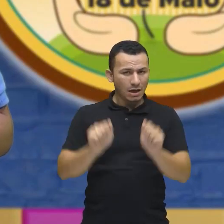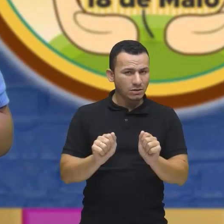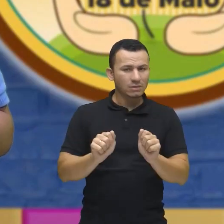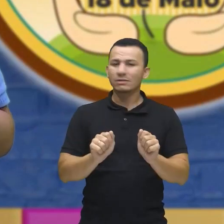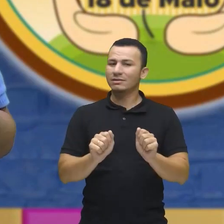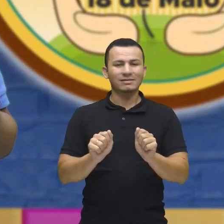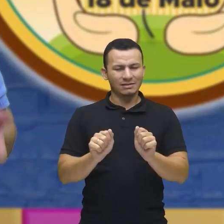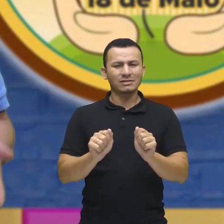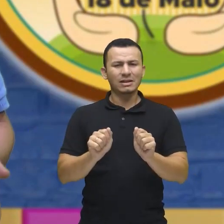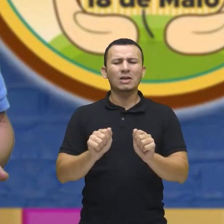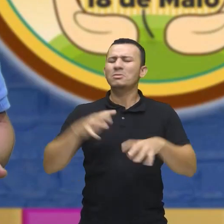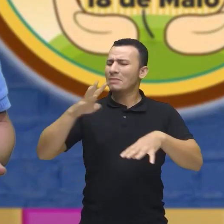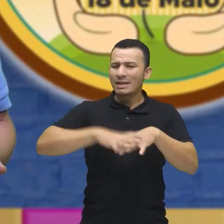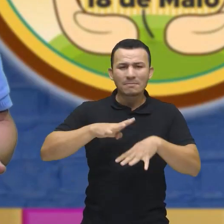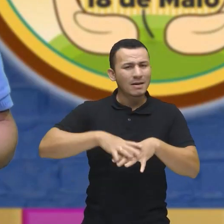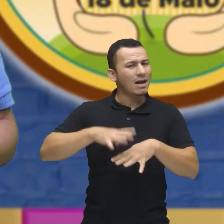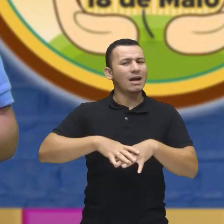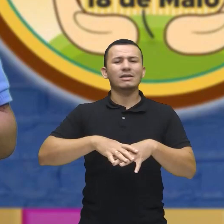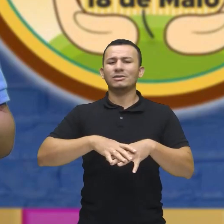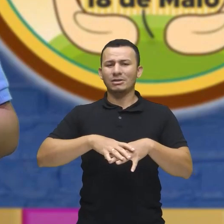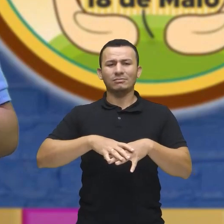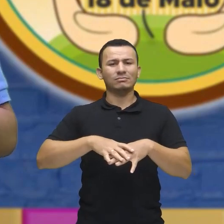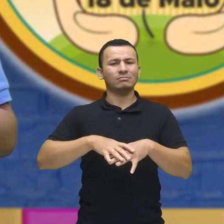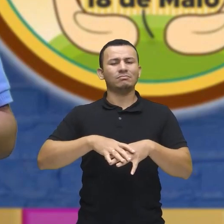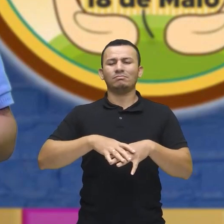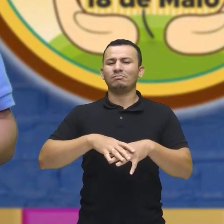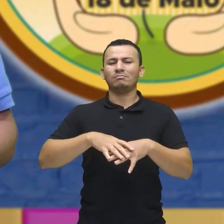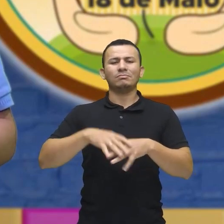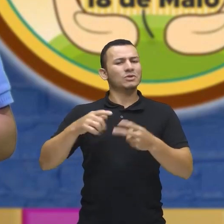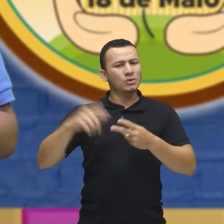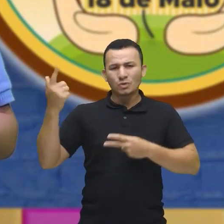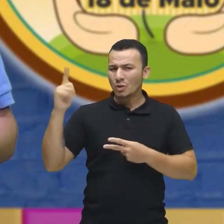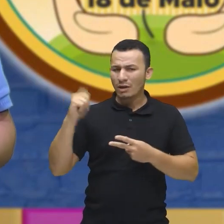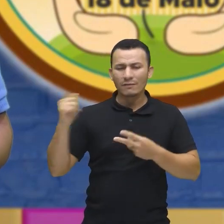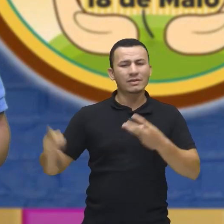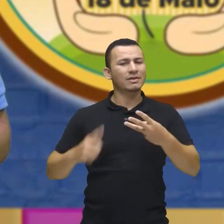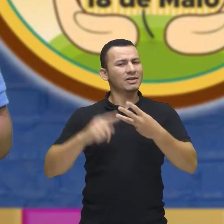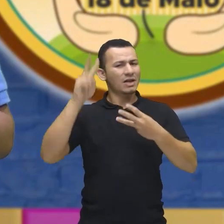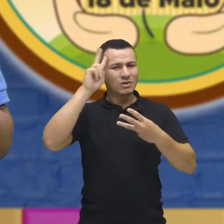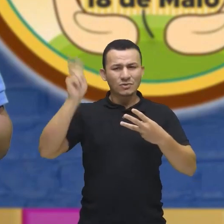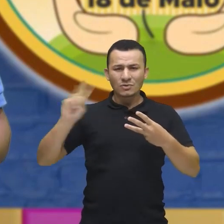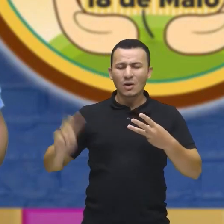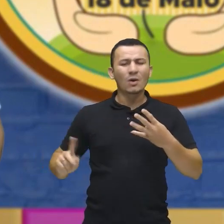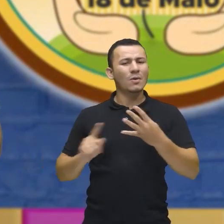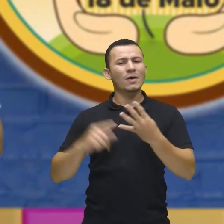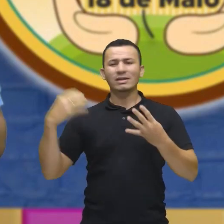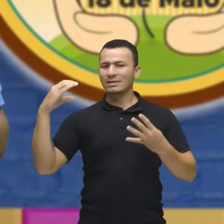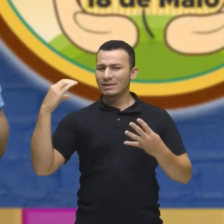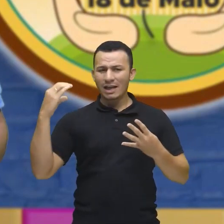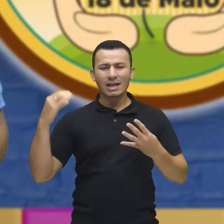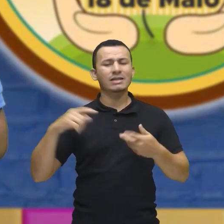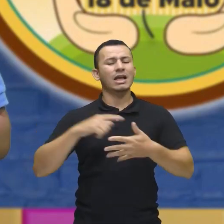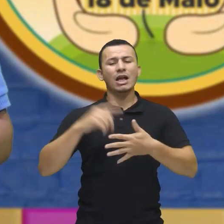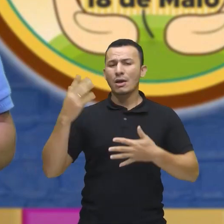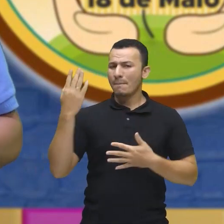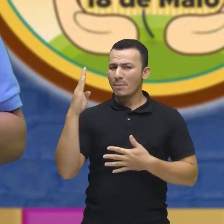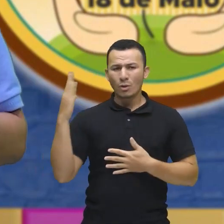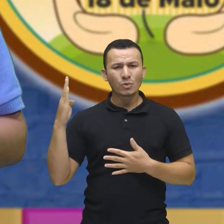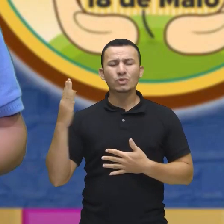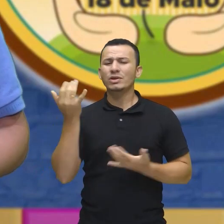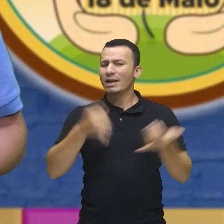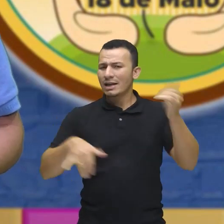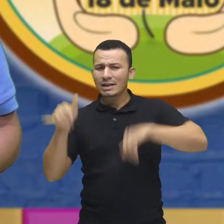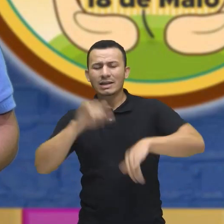Não. Matemática, exercício, geografia, história, ciências, biologia,